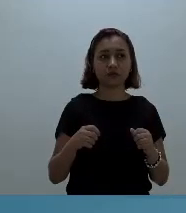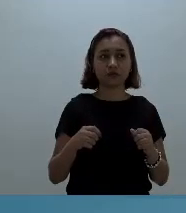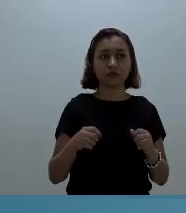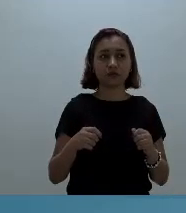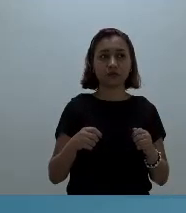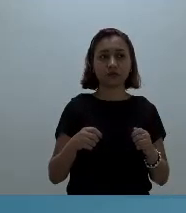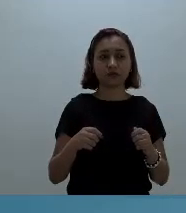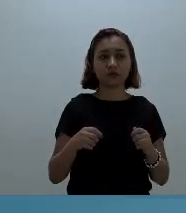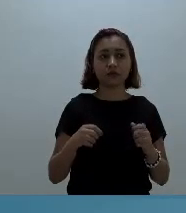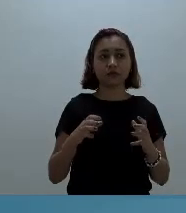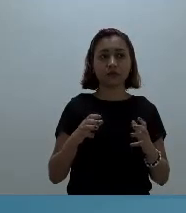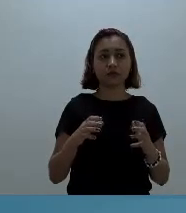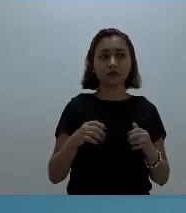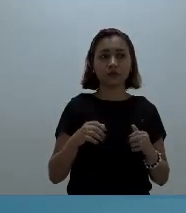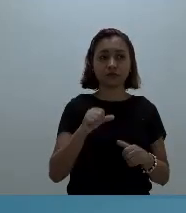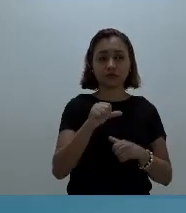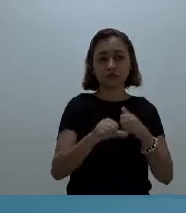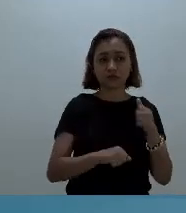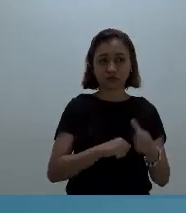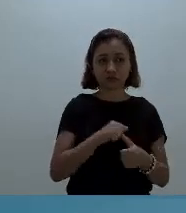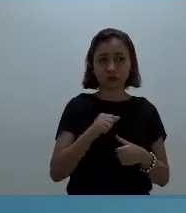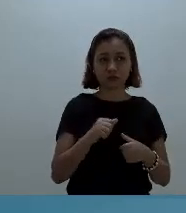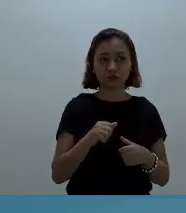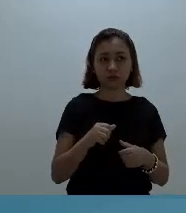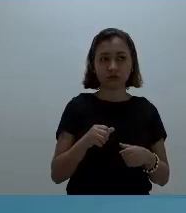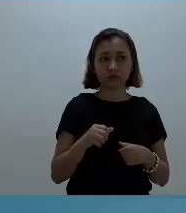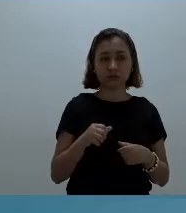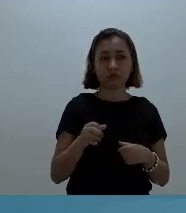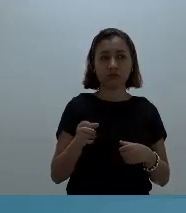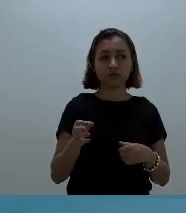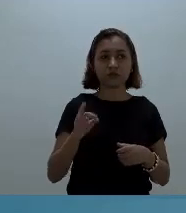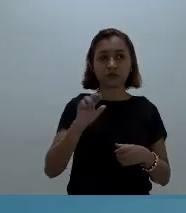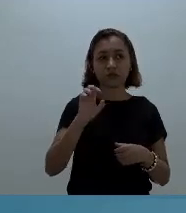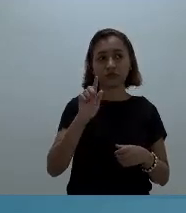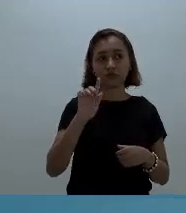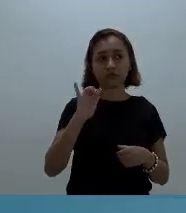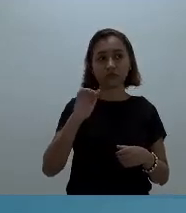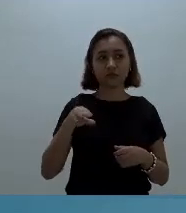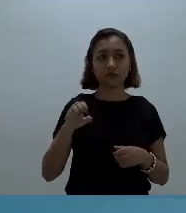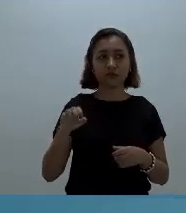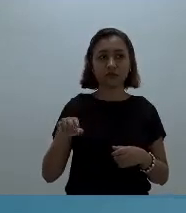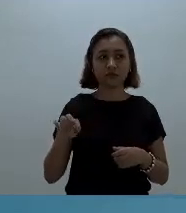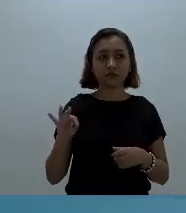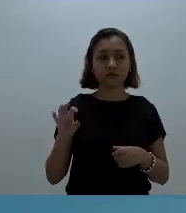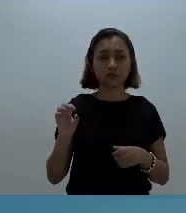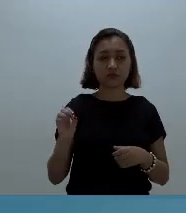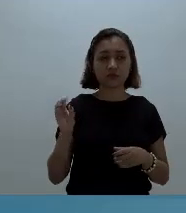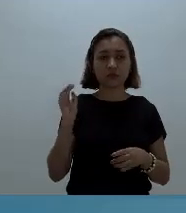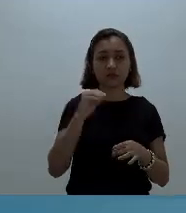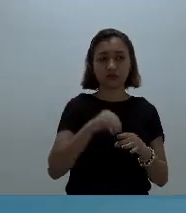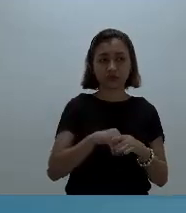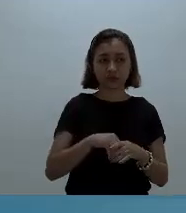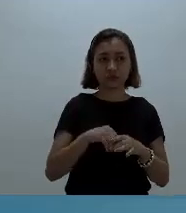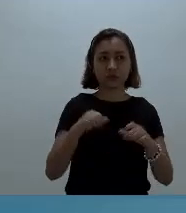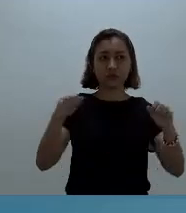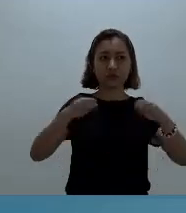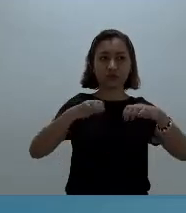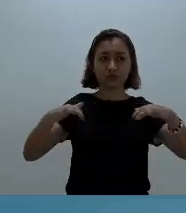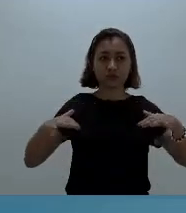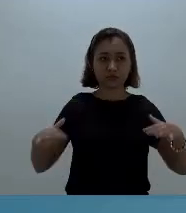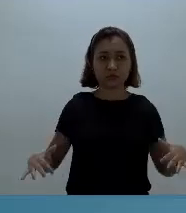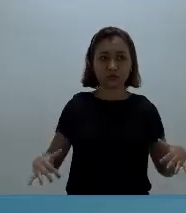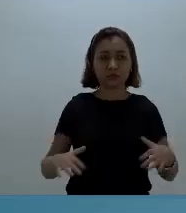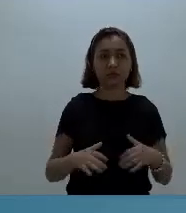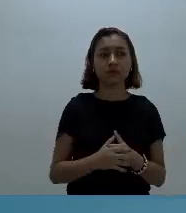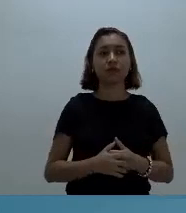alterar o regimento interno desta Corte quanto ao caso do afastamento do magistrado, que poderá perdurar até a decisão final ou, conforme